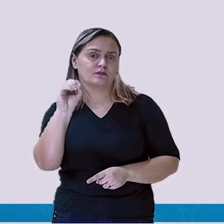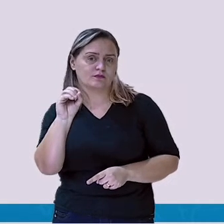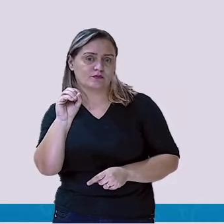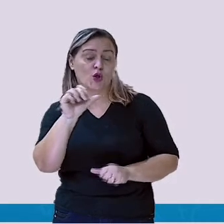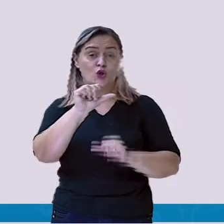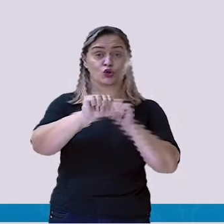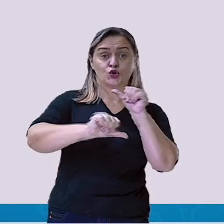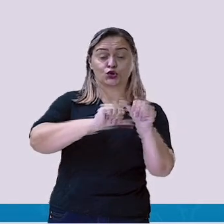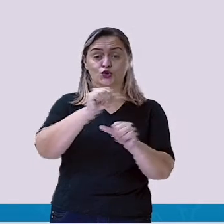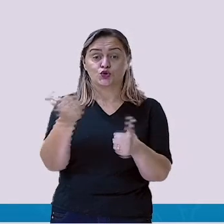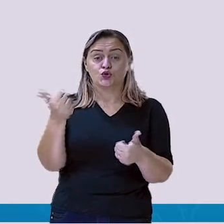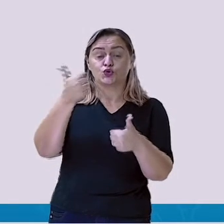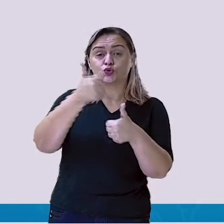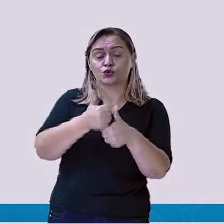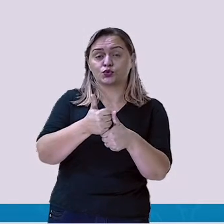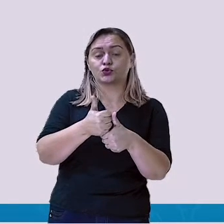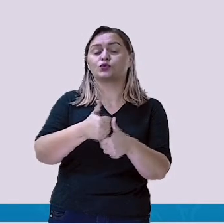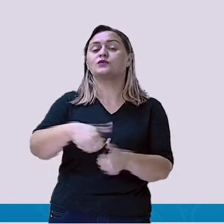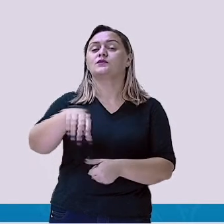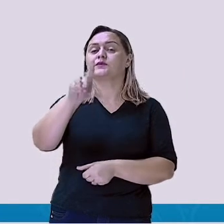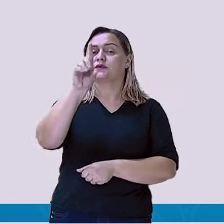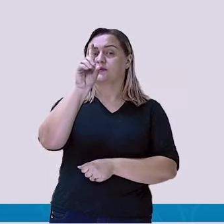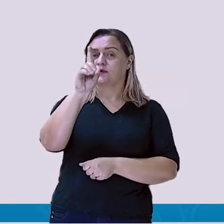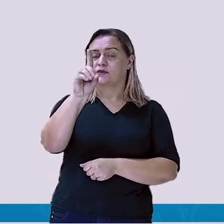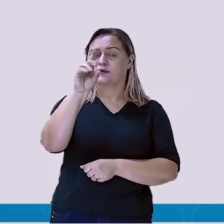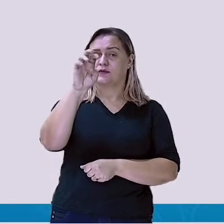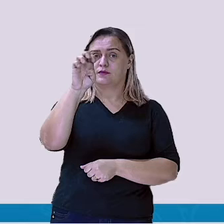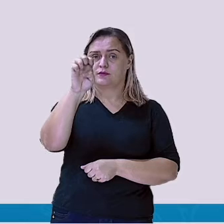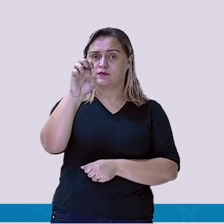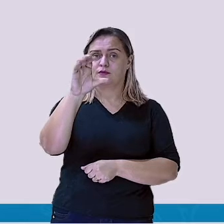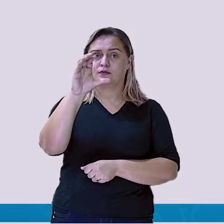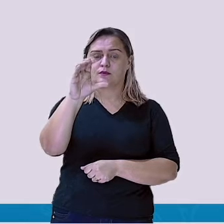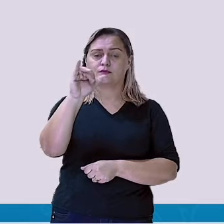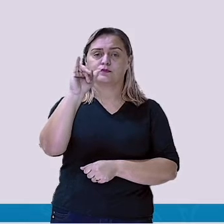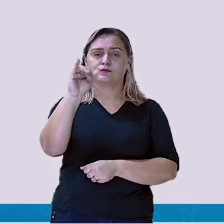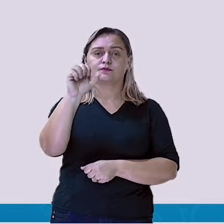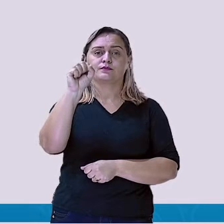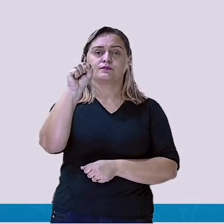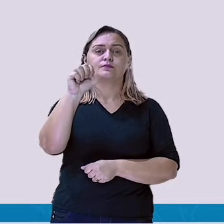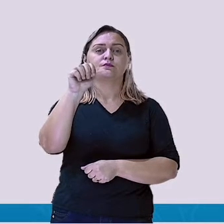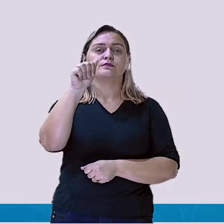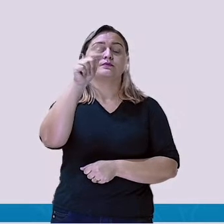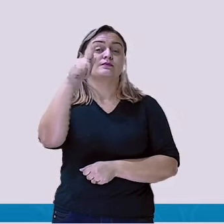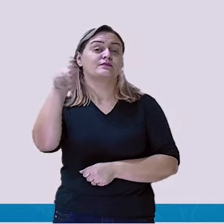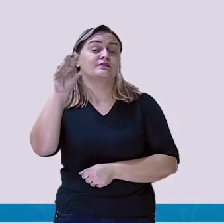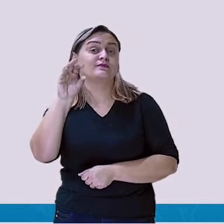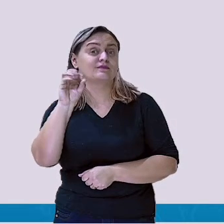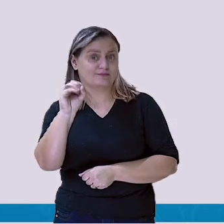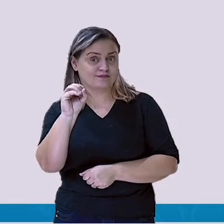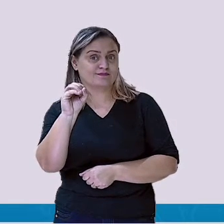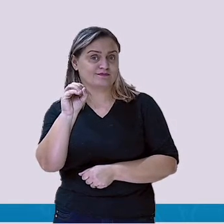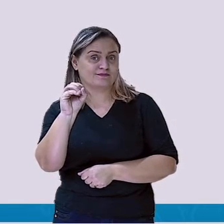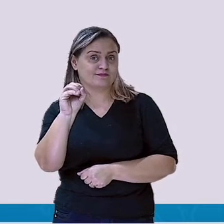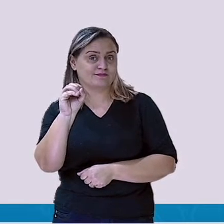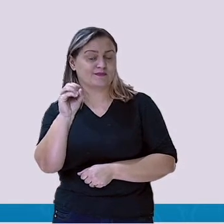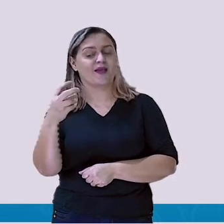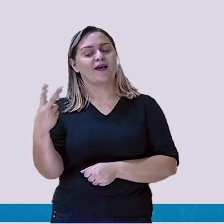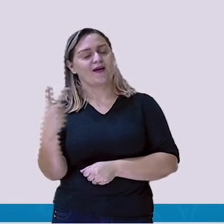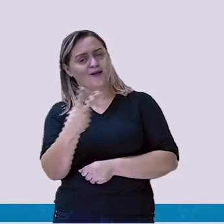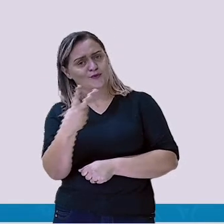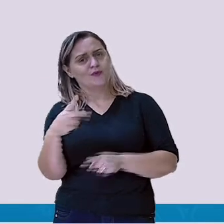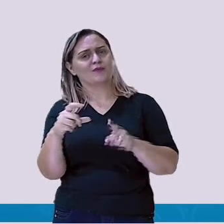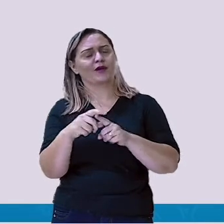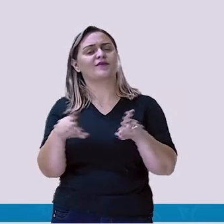significado? Vamos ler novamente com a palavra decisão? Ninguém sabe qual será a decisão do juiz. Ficou com o